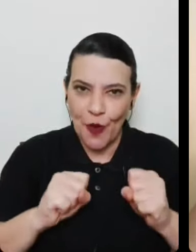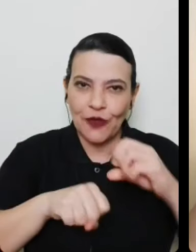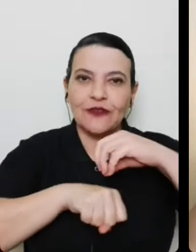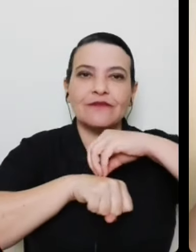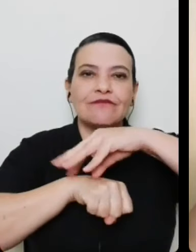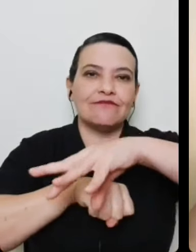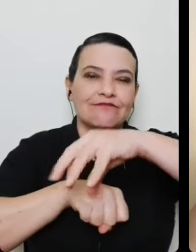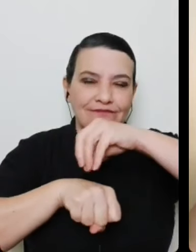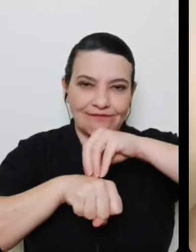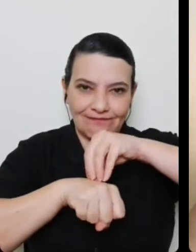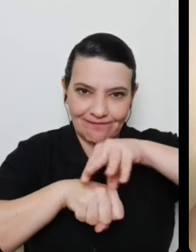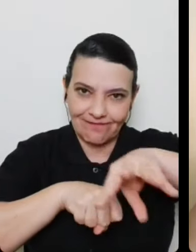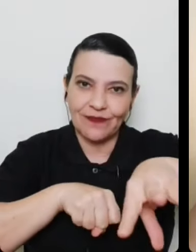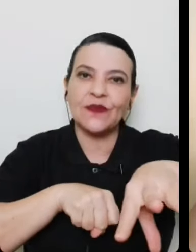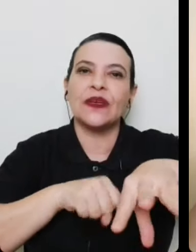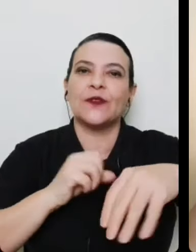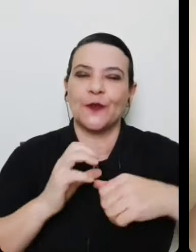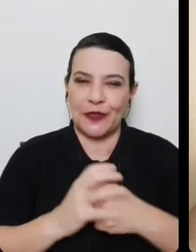né,